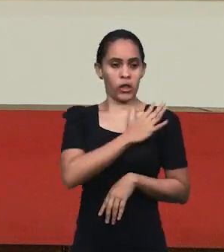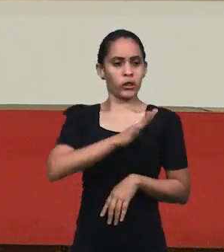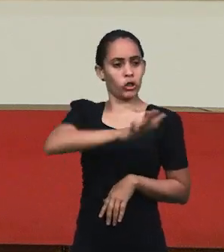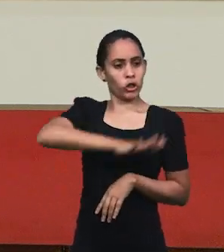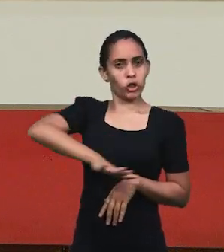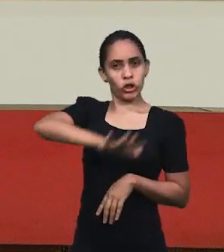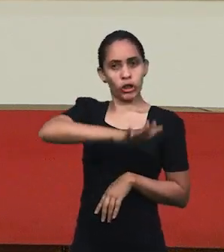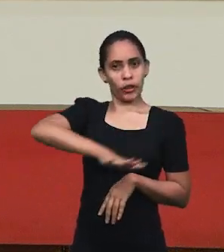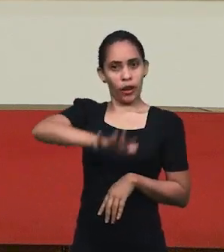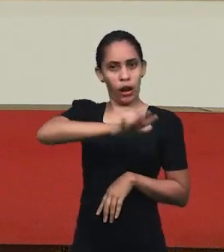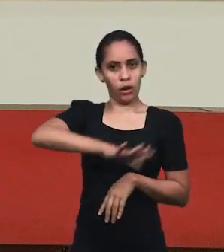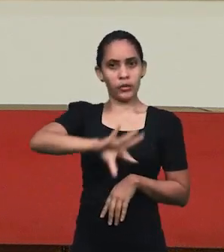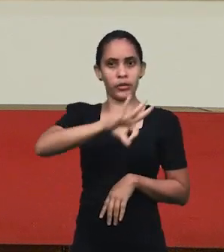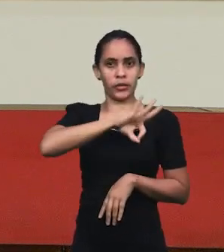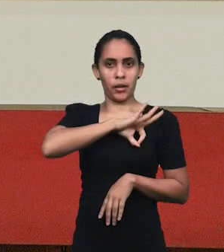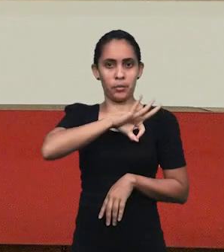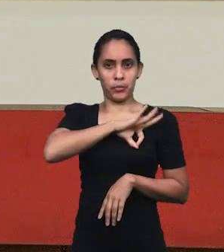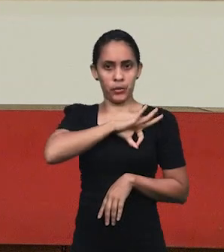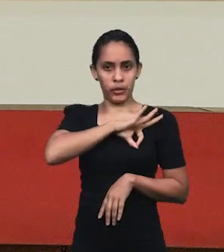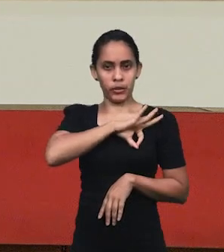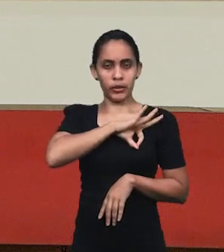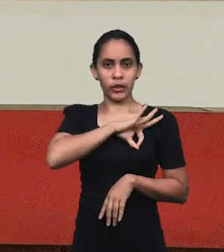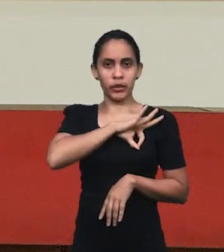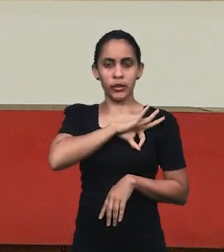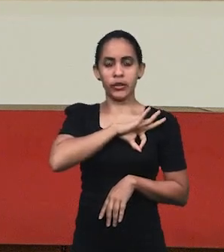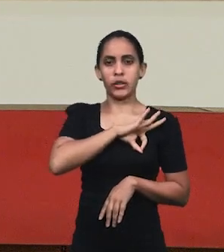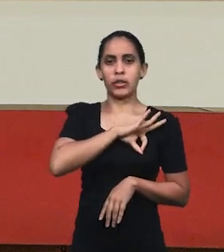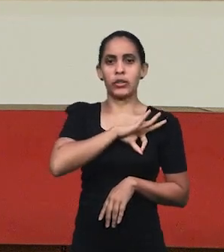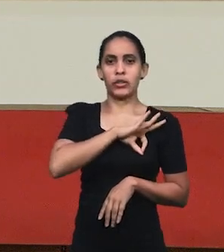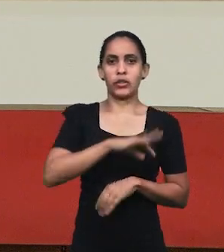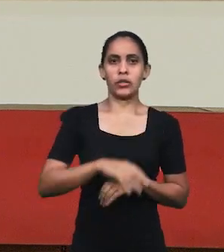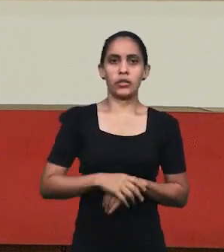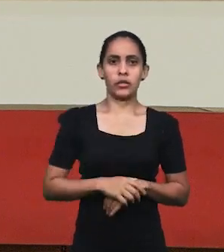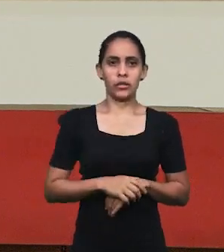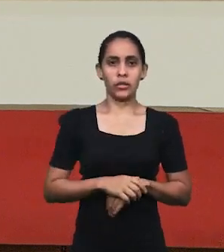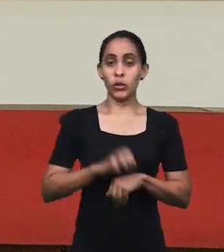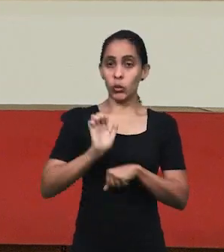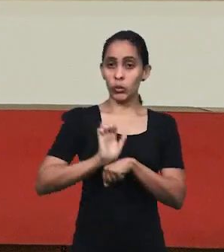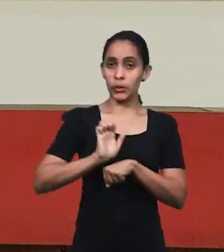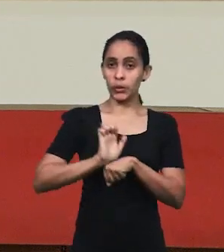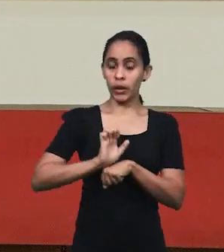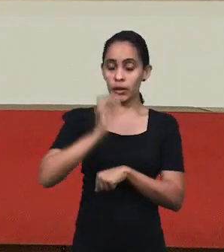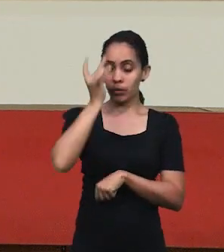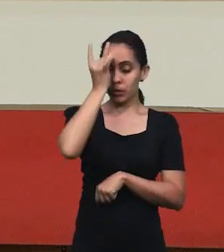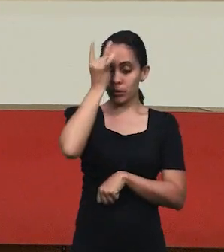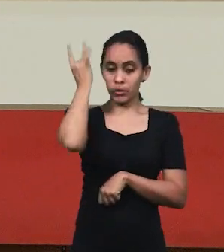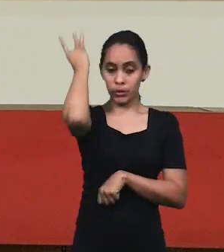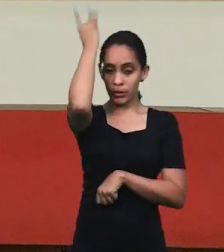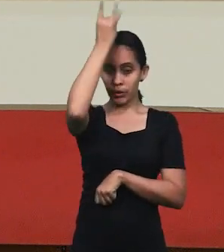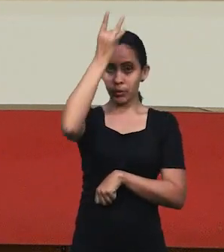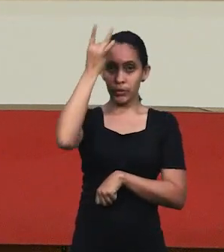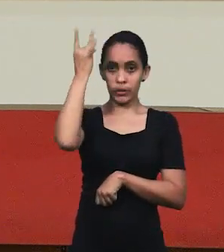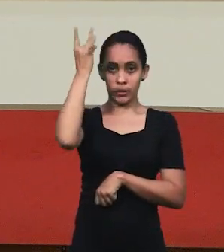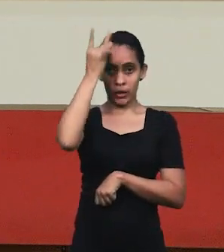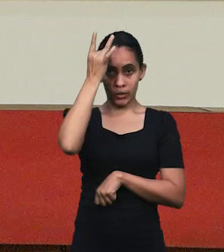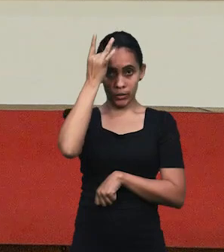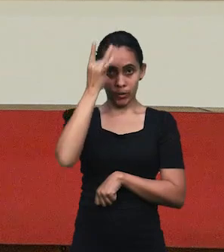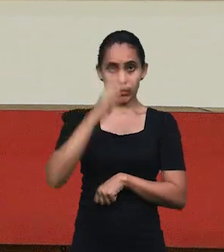permaneça sobre todos vós hoje e até a vinda gloriosa de Jesus.